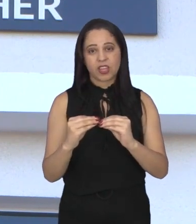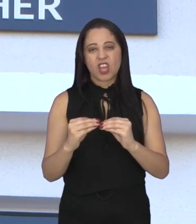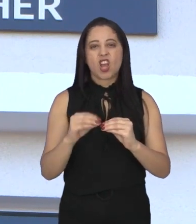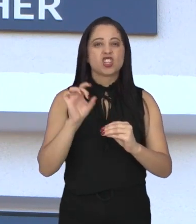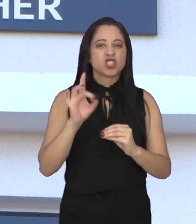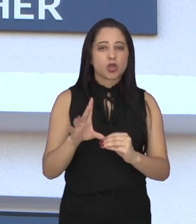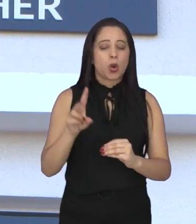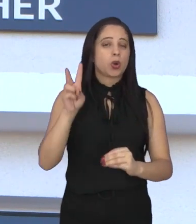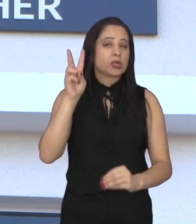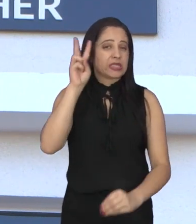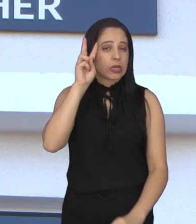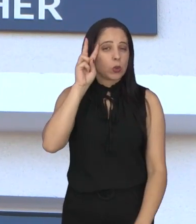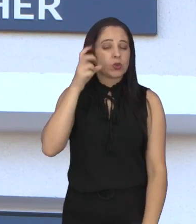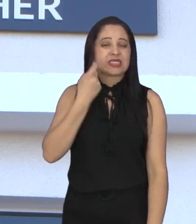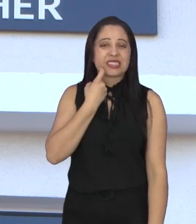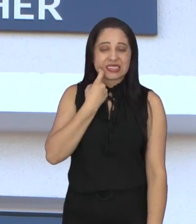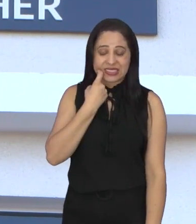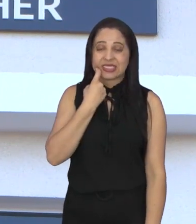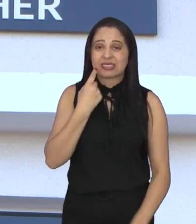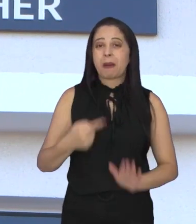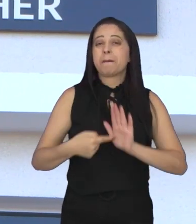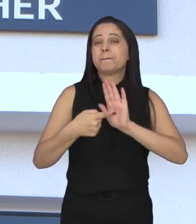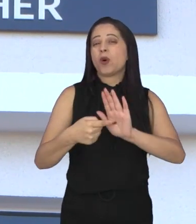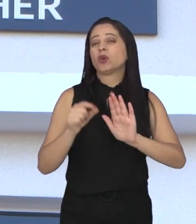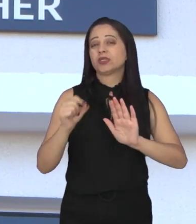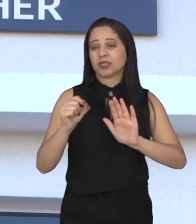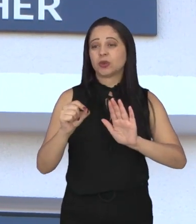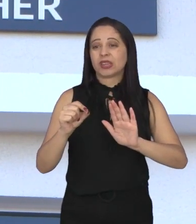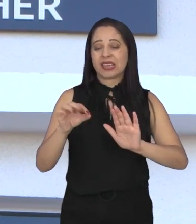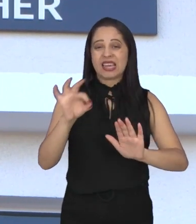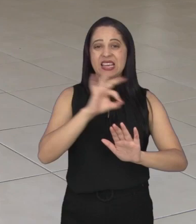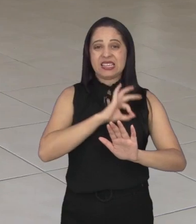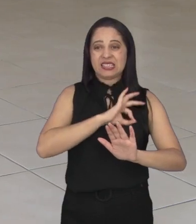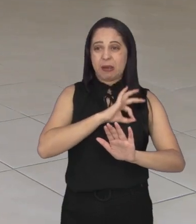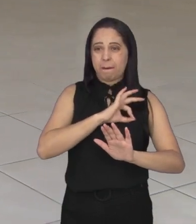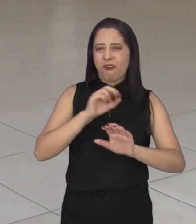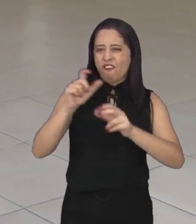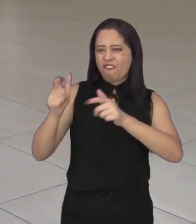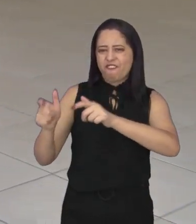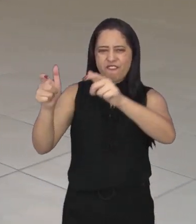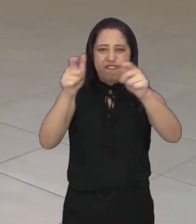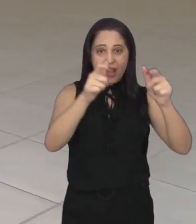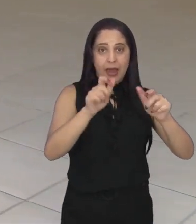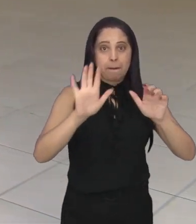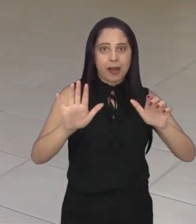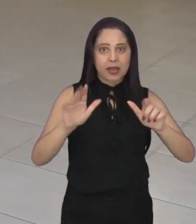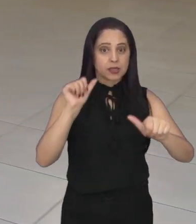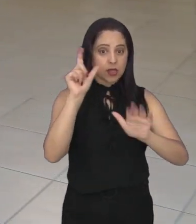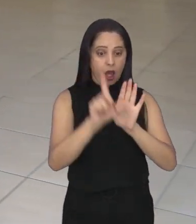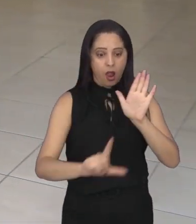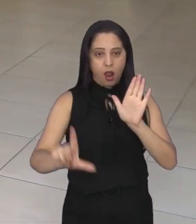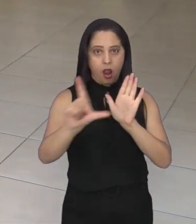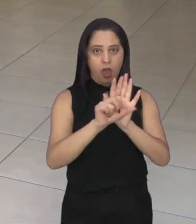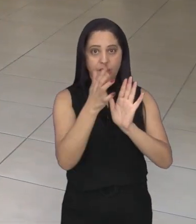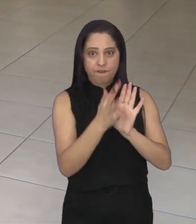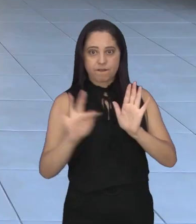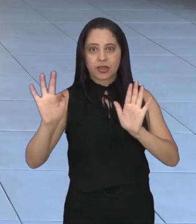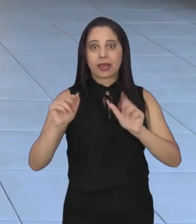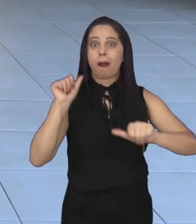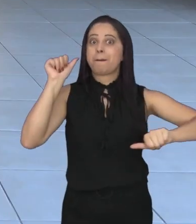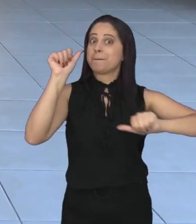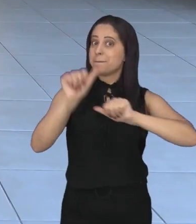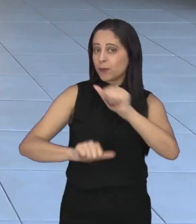apenas nos dias úteis, reflete a realidade de outras delegacias do país. Mas agora, uma lei federal prevê que esses